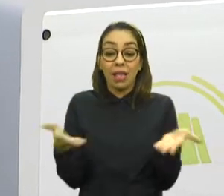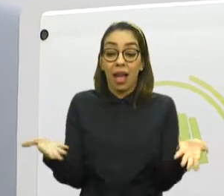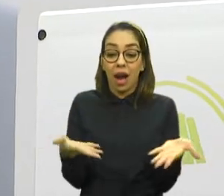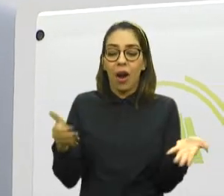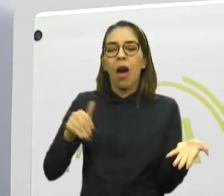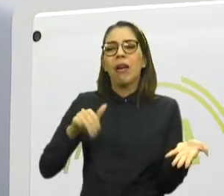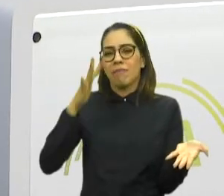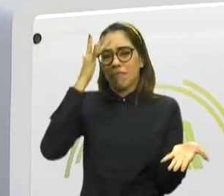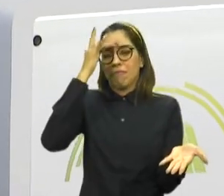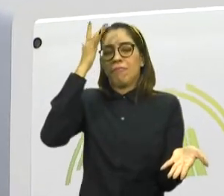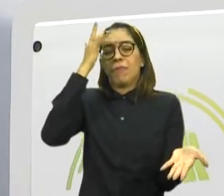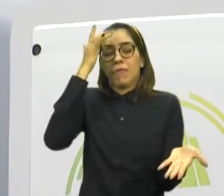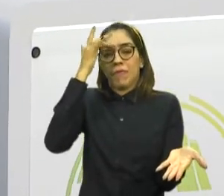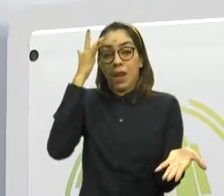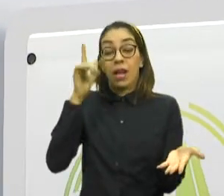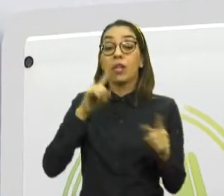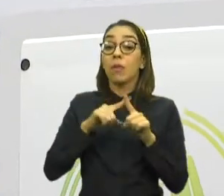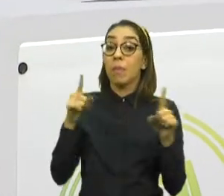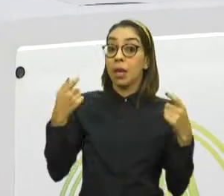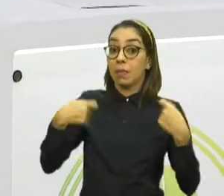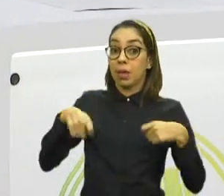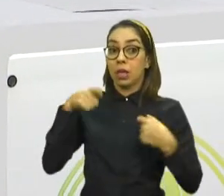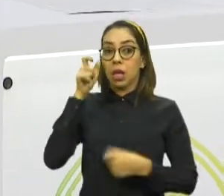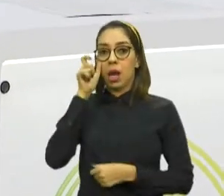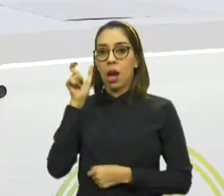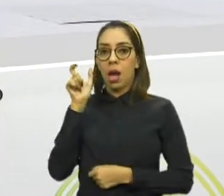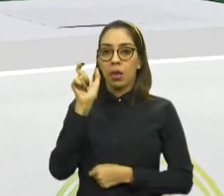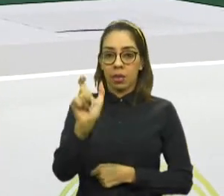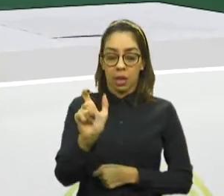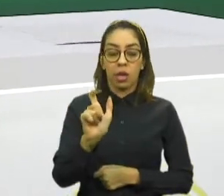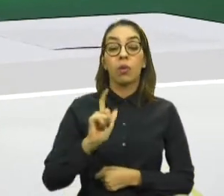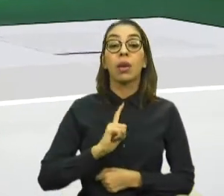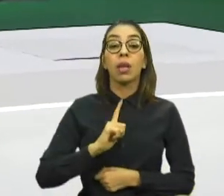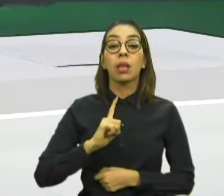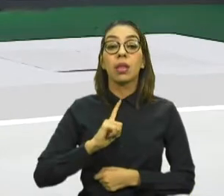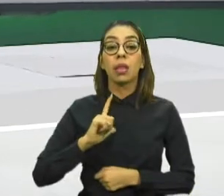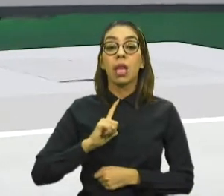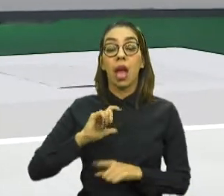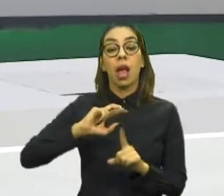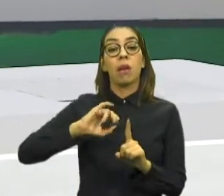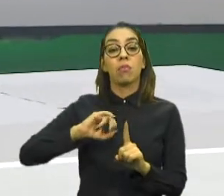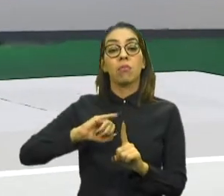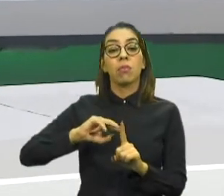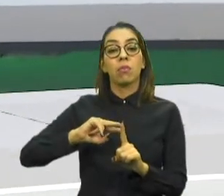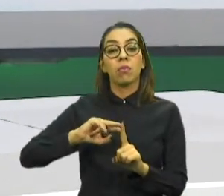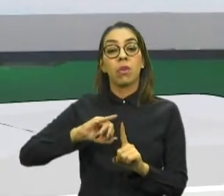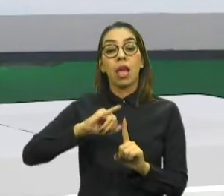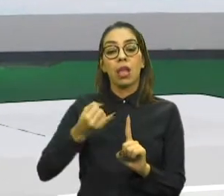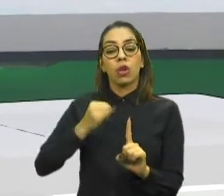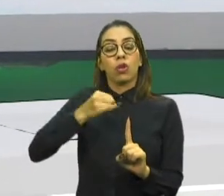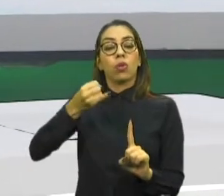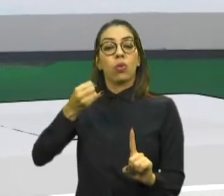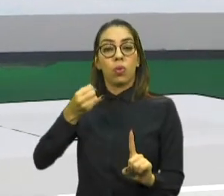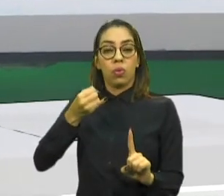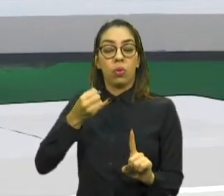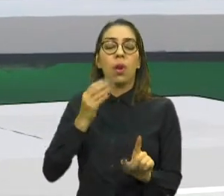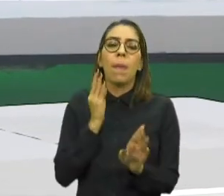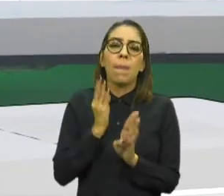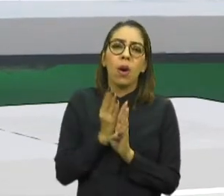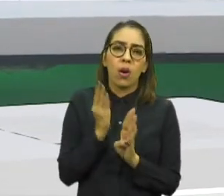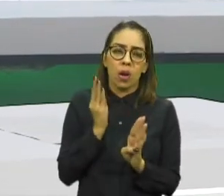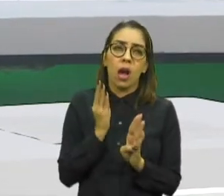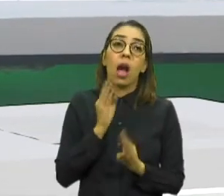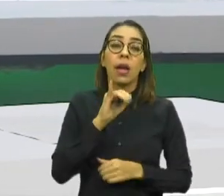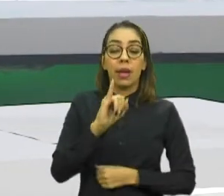preciso que o consumidor fique atento ao crescimento das taxas cobradas nos financiamentos. é que, associada ao